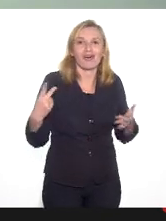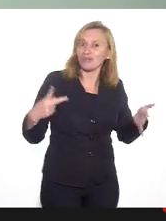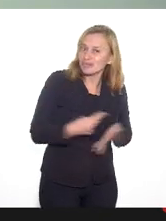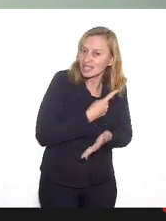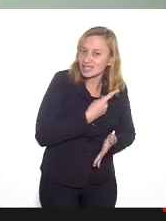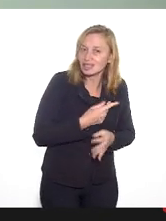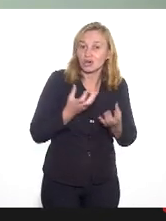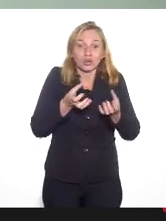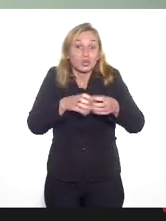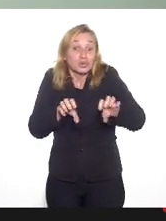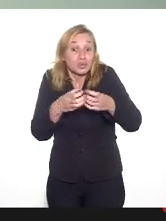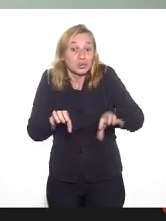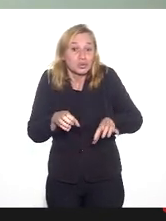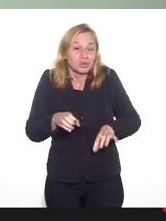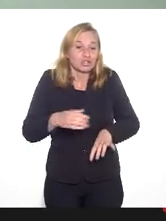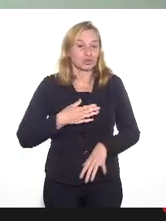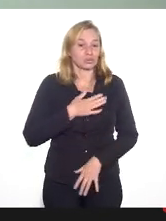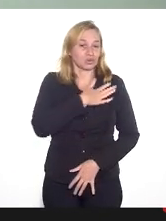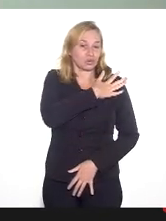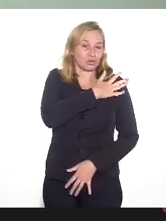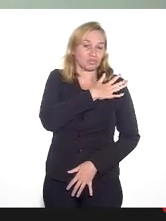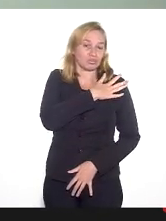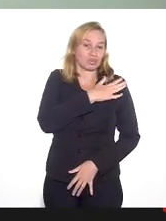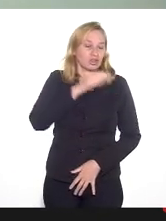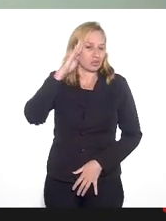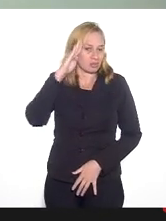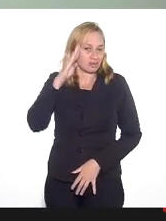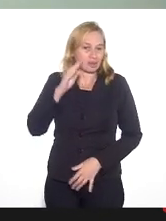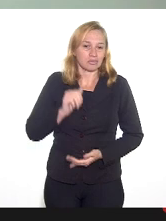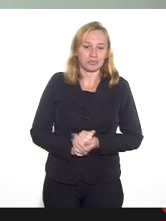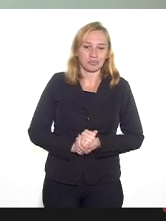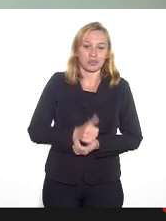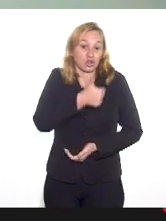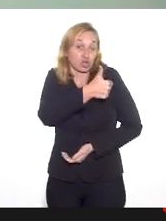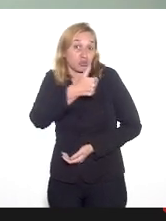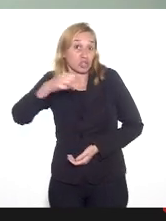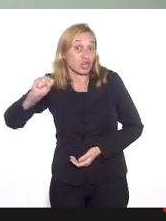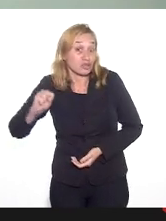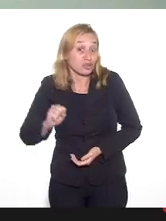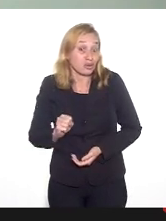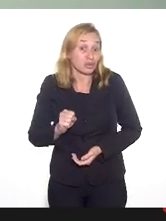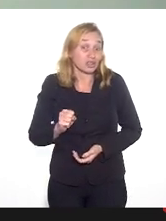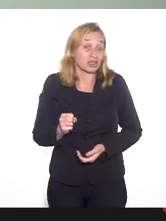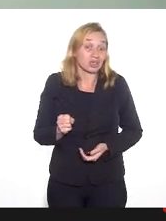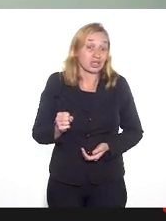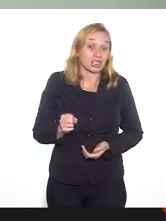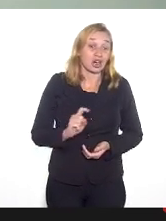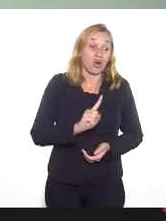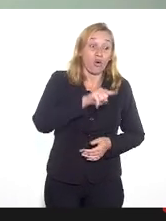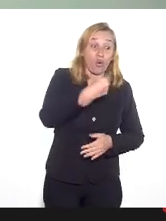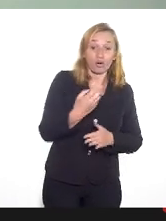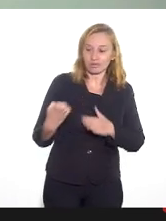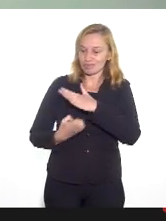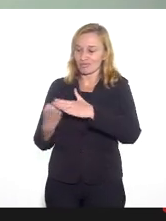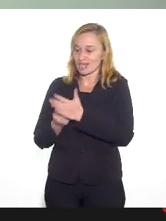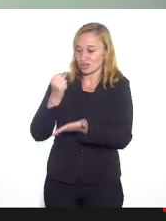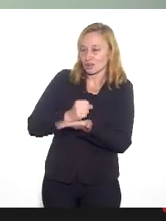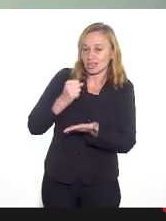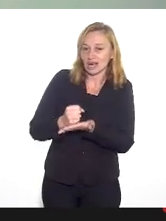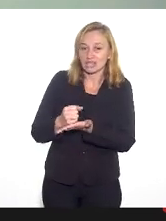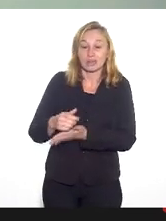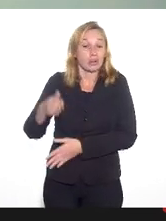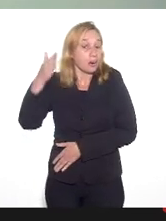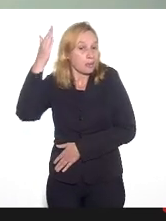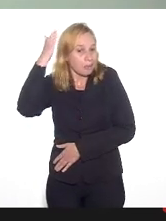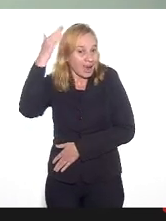no concurso dos soldados da Polícia Militar de 2014-2018. Se contrata uma empresa do Paraná,